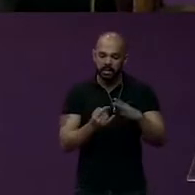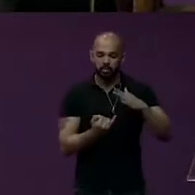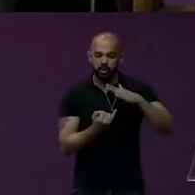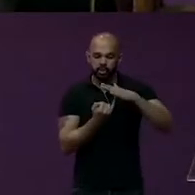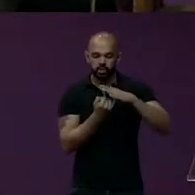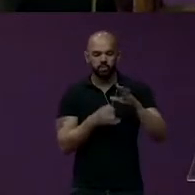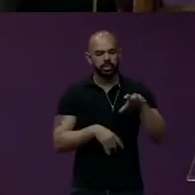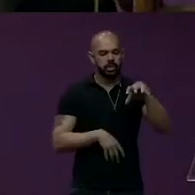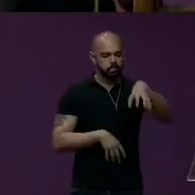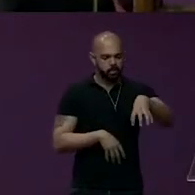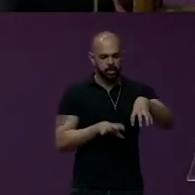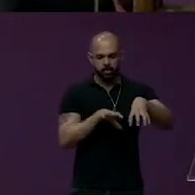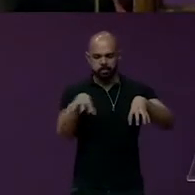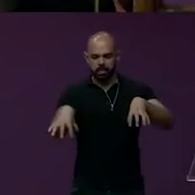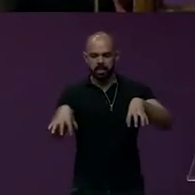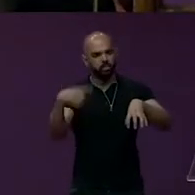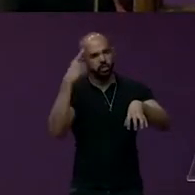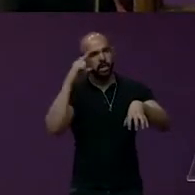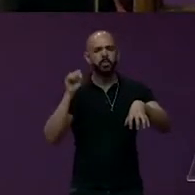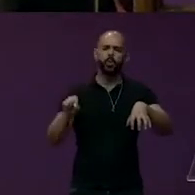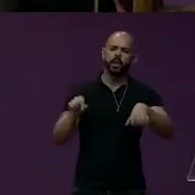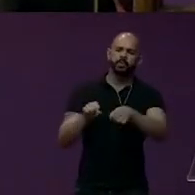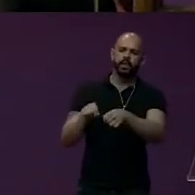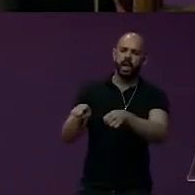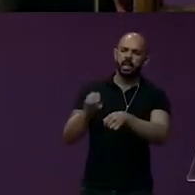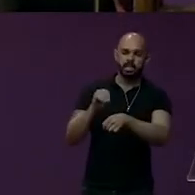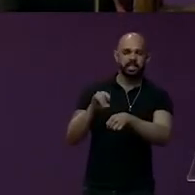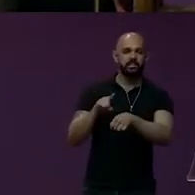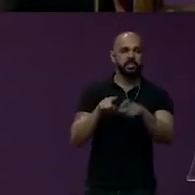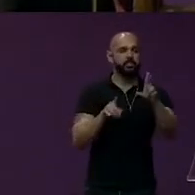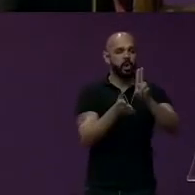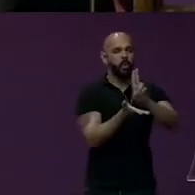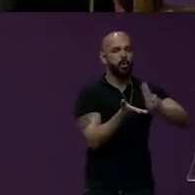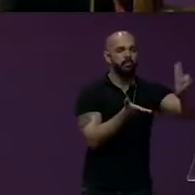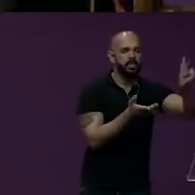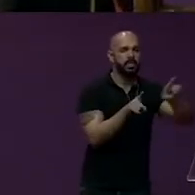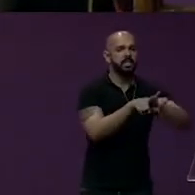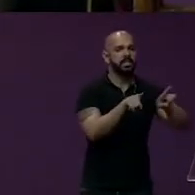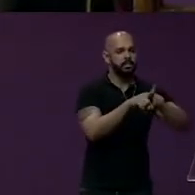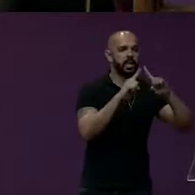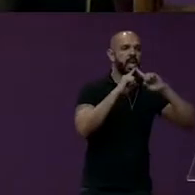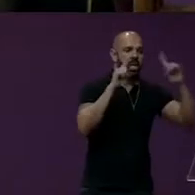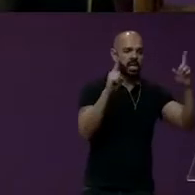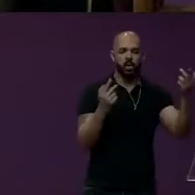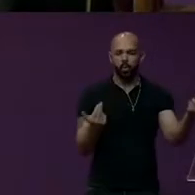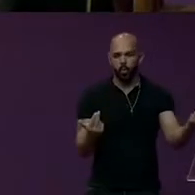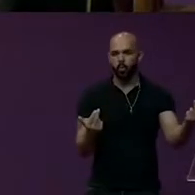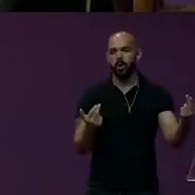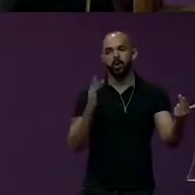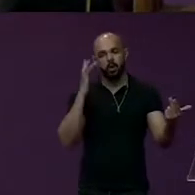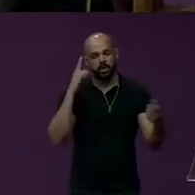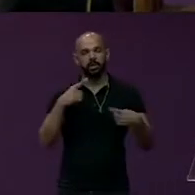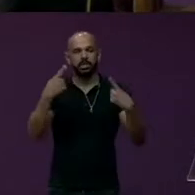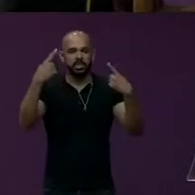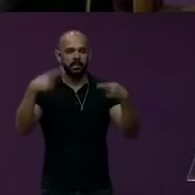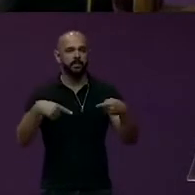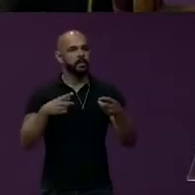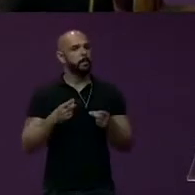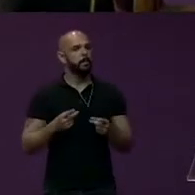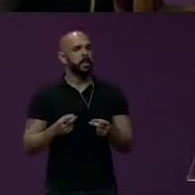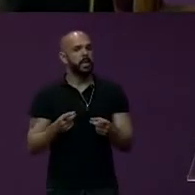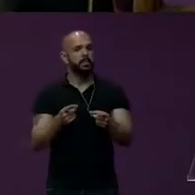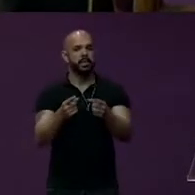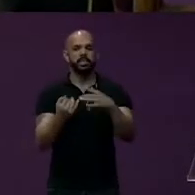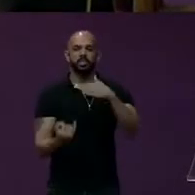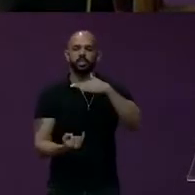instituto, um departamento não sabe o que outro faz. Se você for para a universidade, a mesma queixa é feita. Eu acho que é um desafio permanente